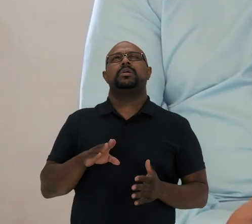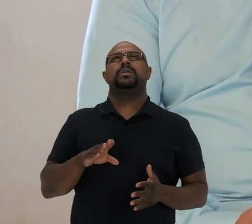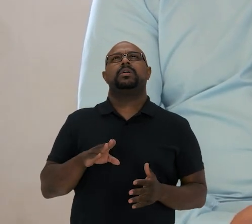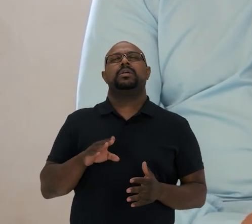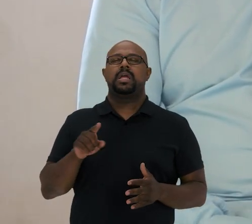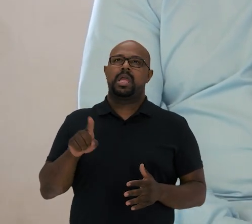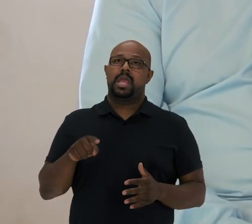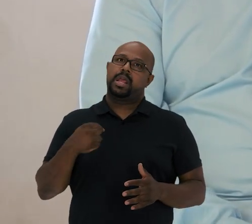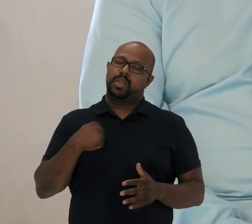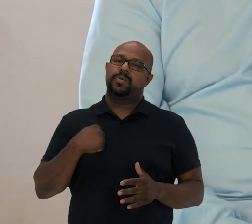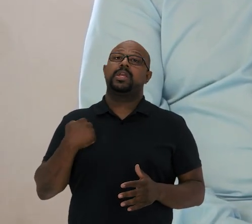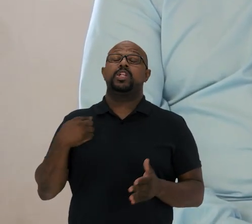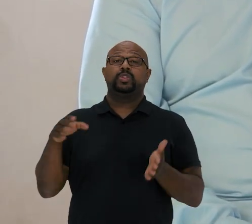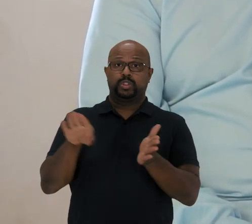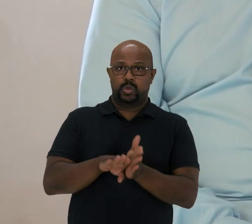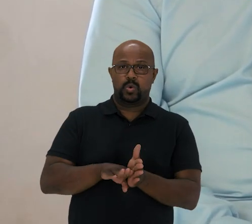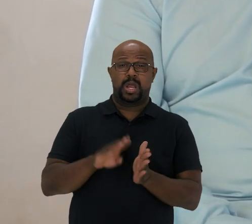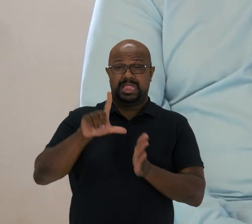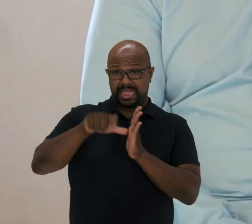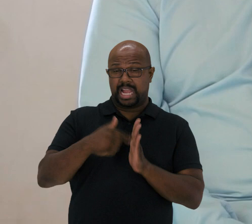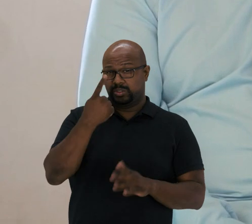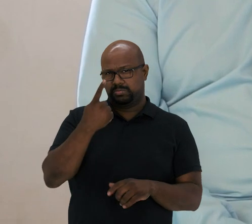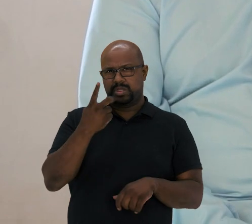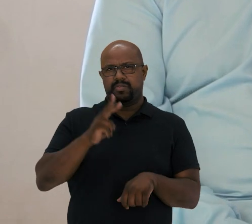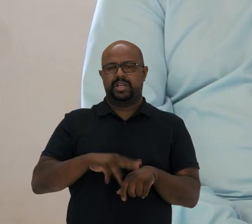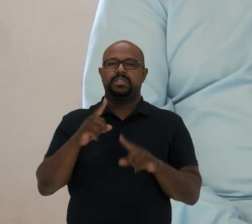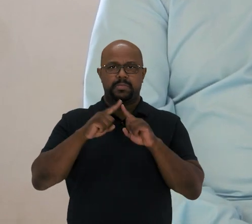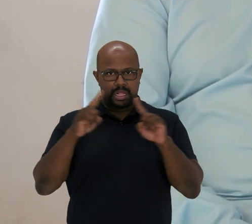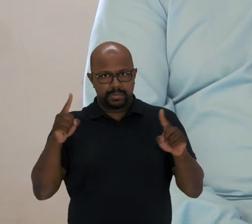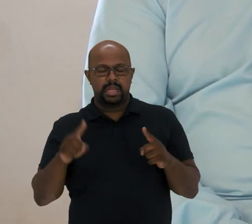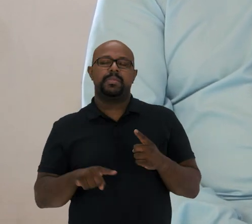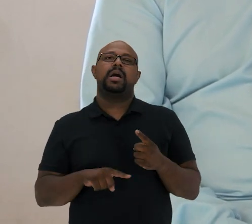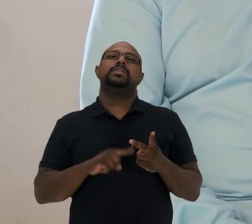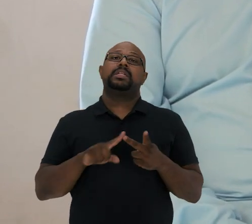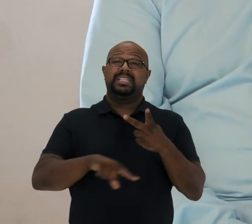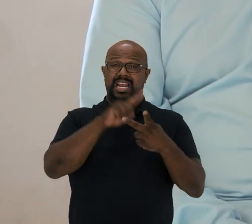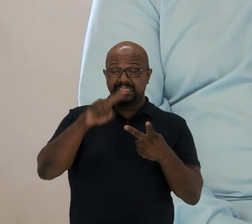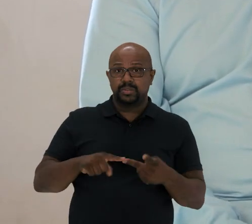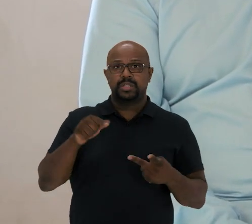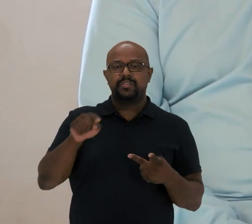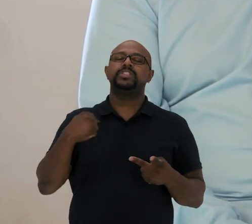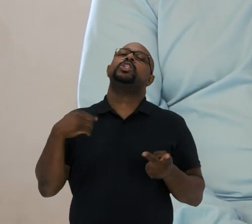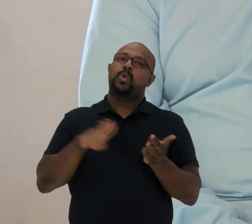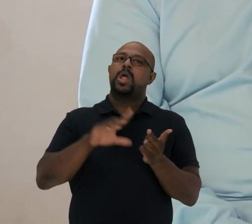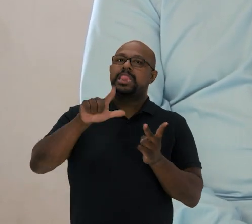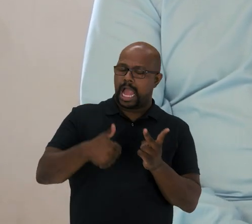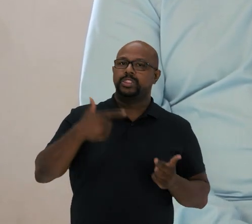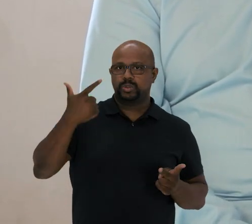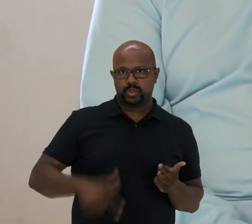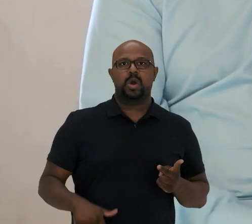aí nessa história, que ele chegou tarde uma vez, ela deu uma reclamada, e na segunda vez